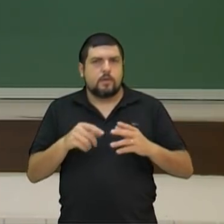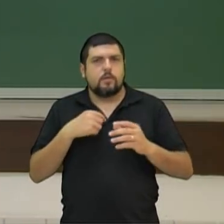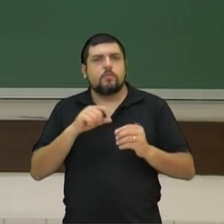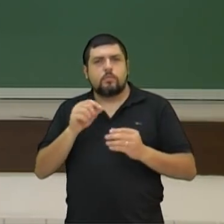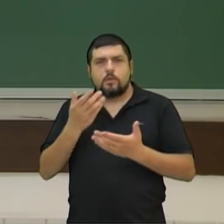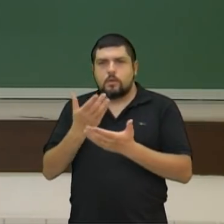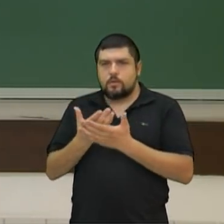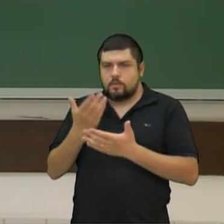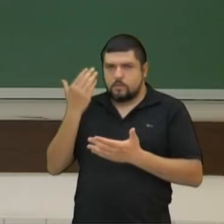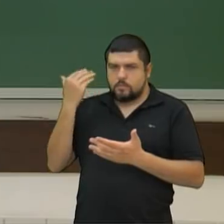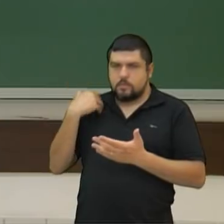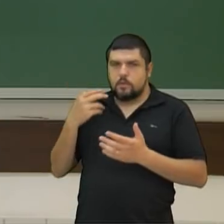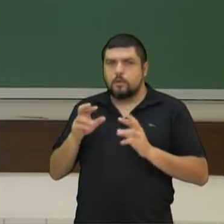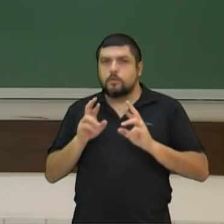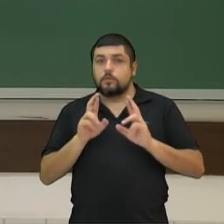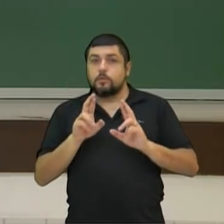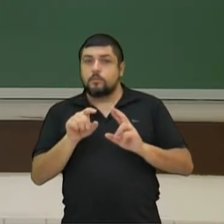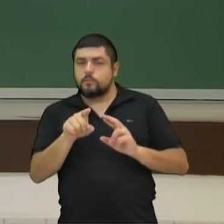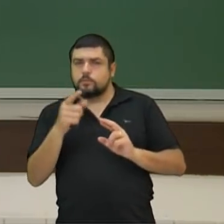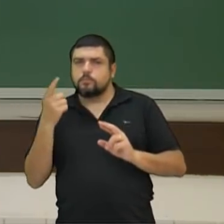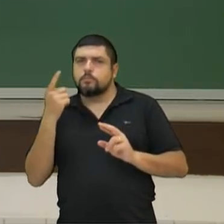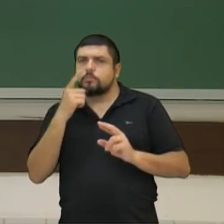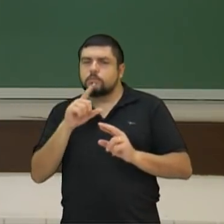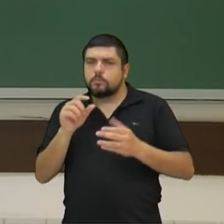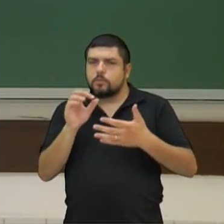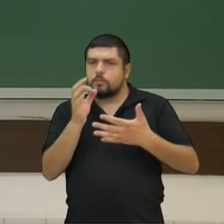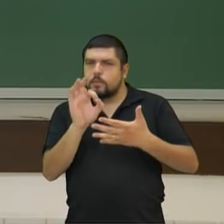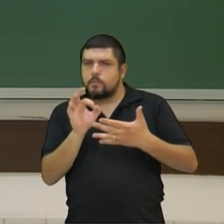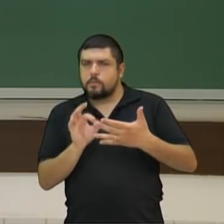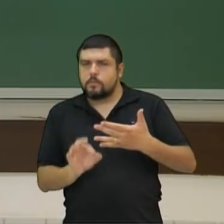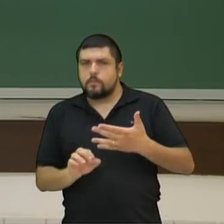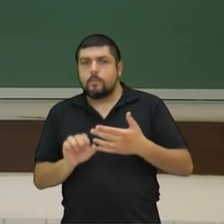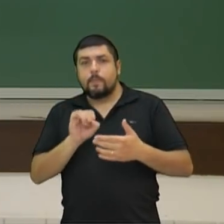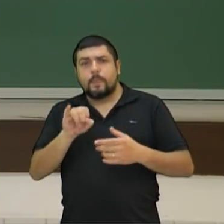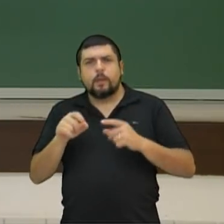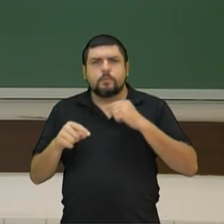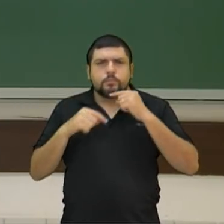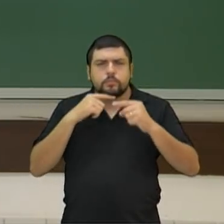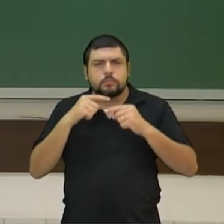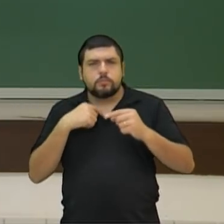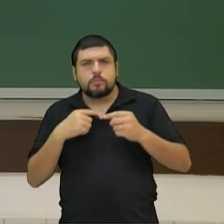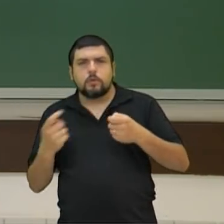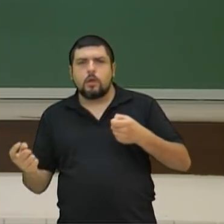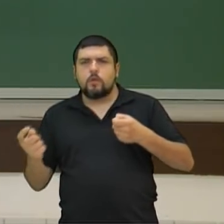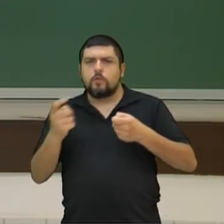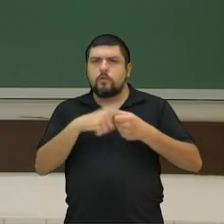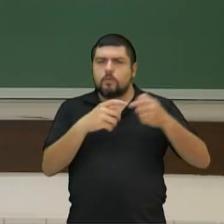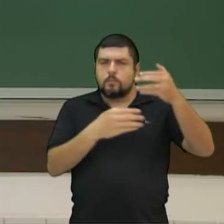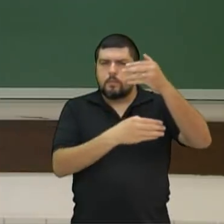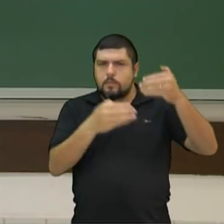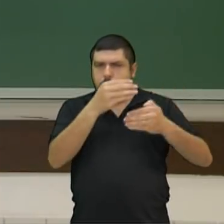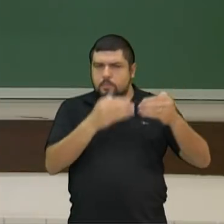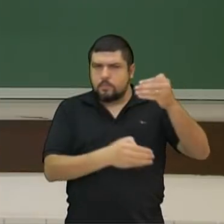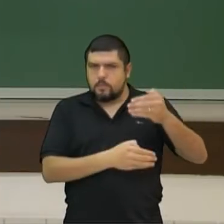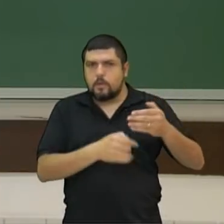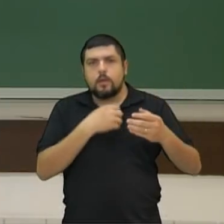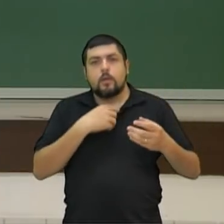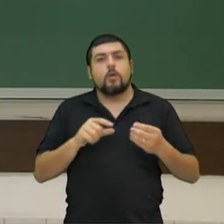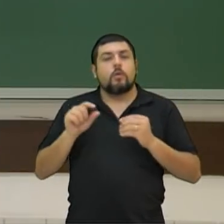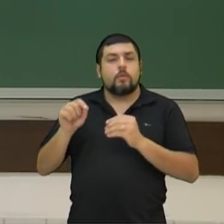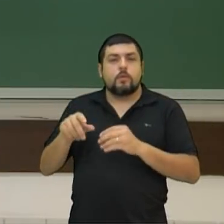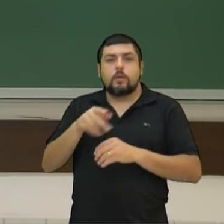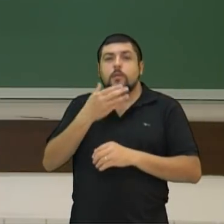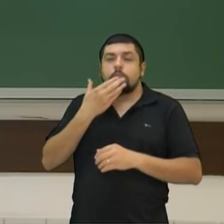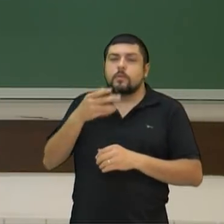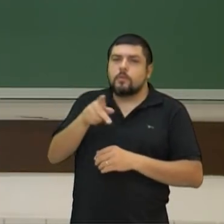passada, espero que você tenha conseguido. Se você não conseguiu, volta, vê de novo, pede ajuda para o seu professor, que ele está o tempo todo no Classroom, o tempo todo não, em